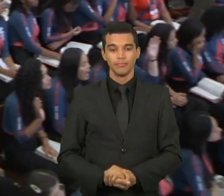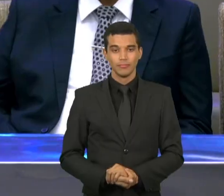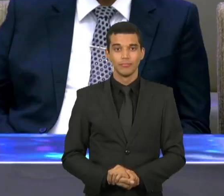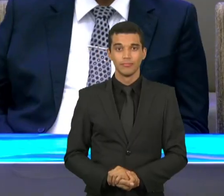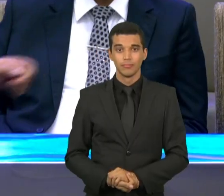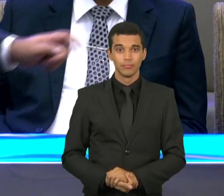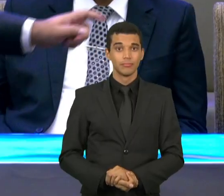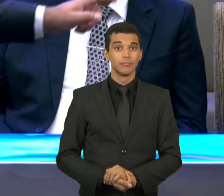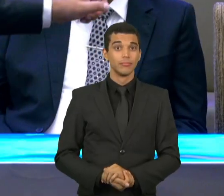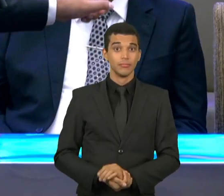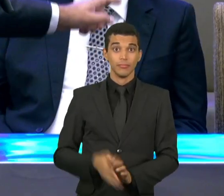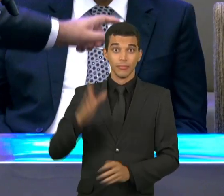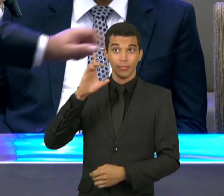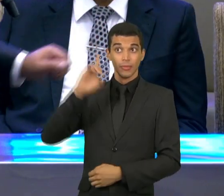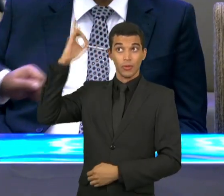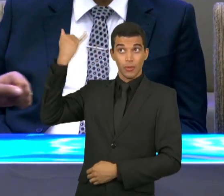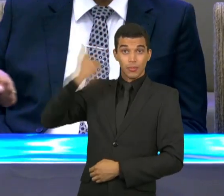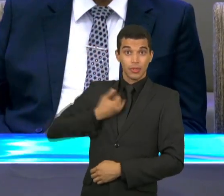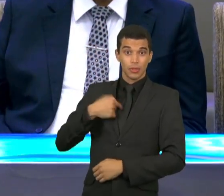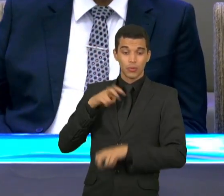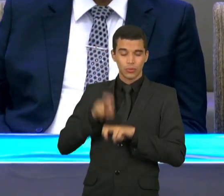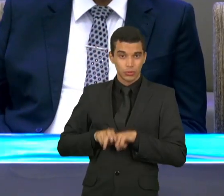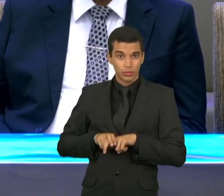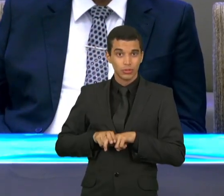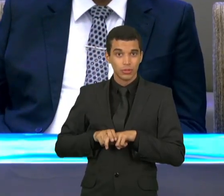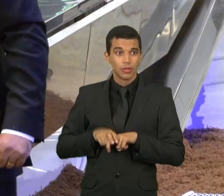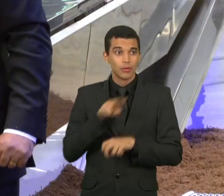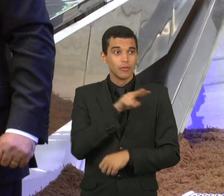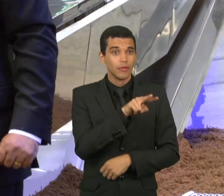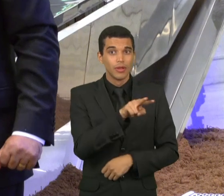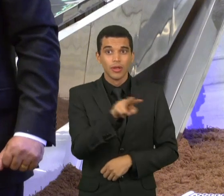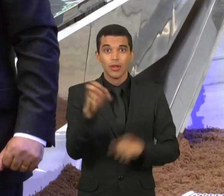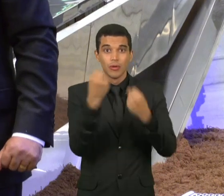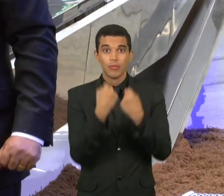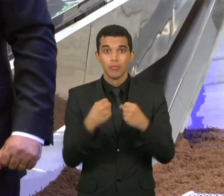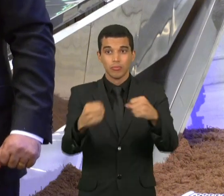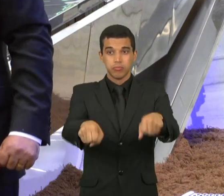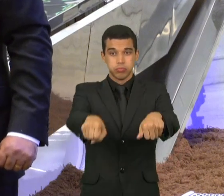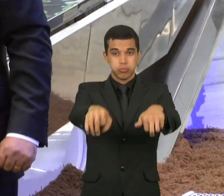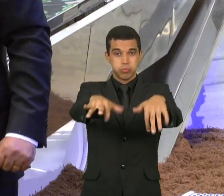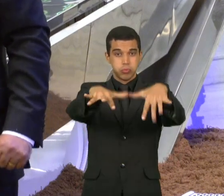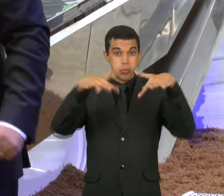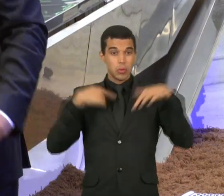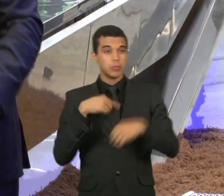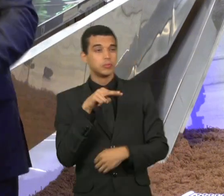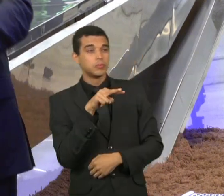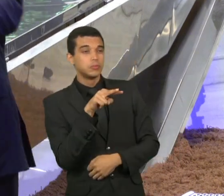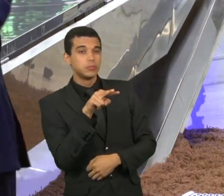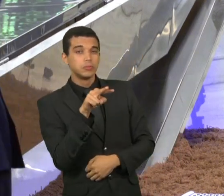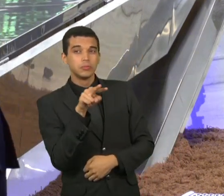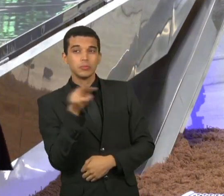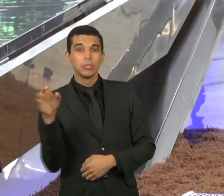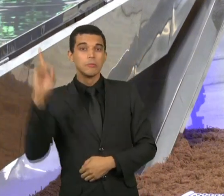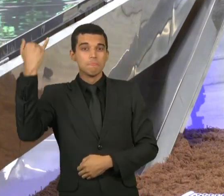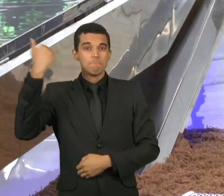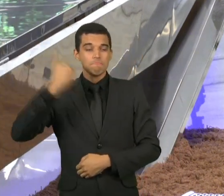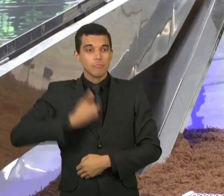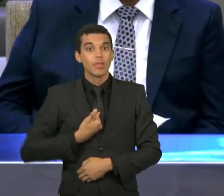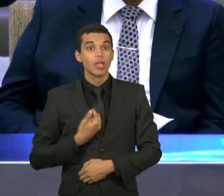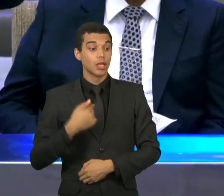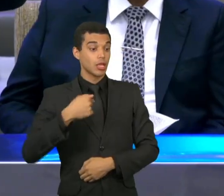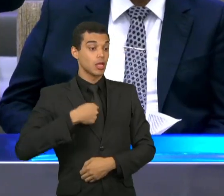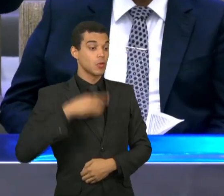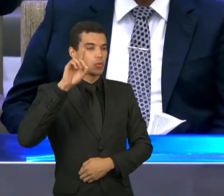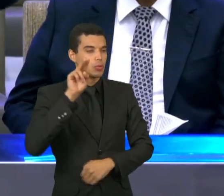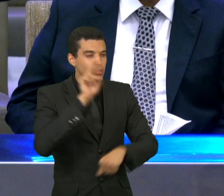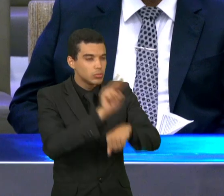Sabe que Deus me disse quando eu estava sentado olhando para vocês? Deus disse: eu estou preservando